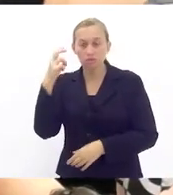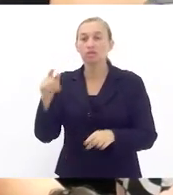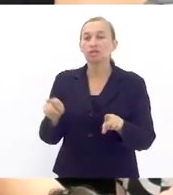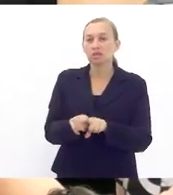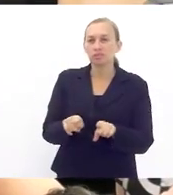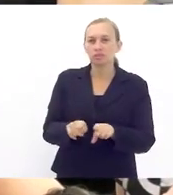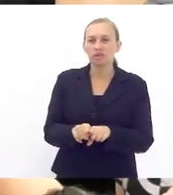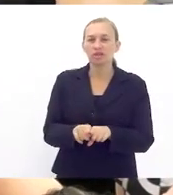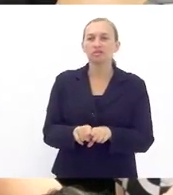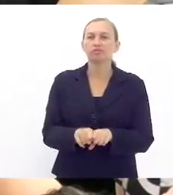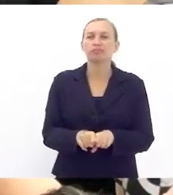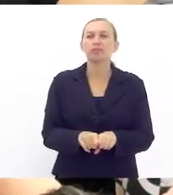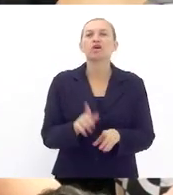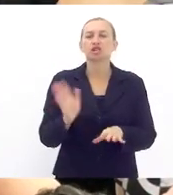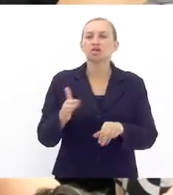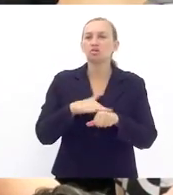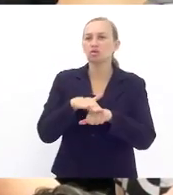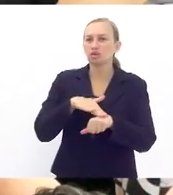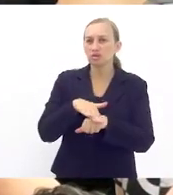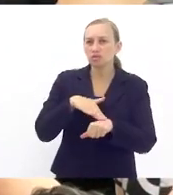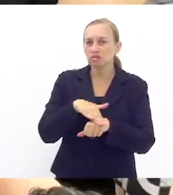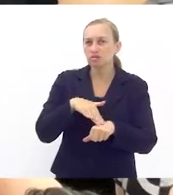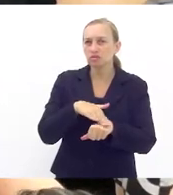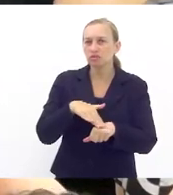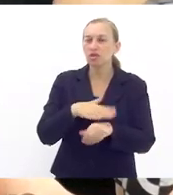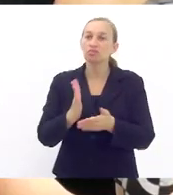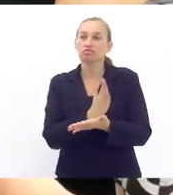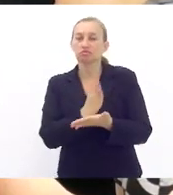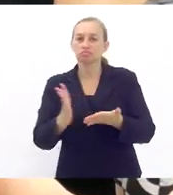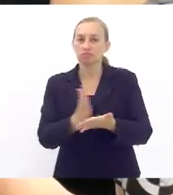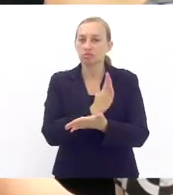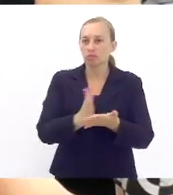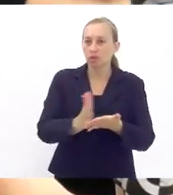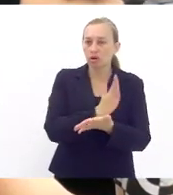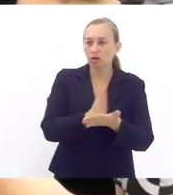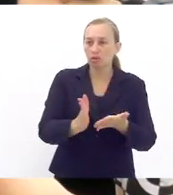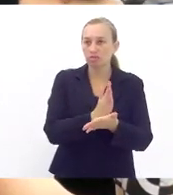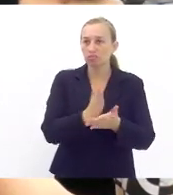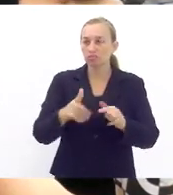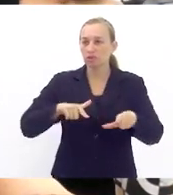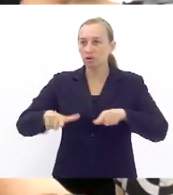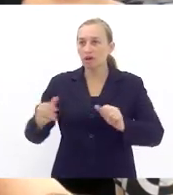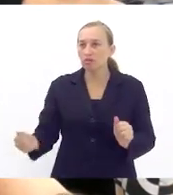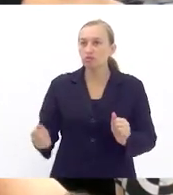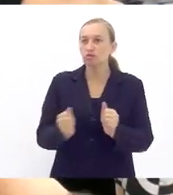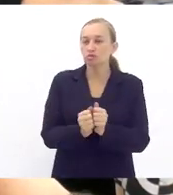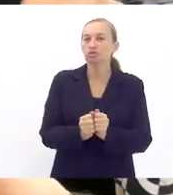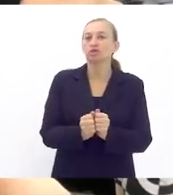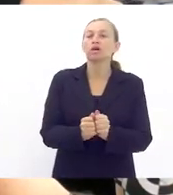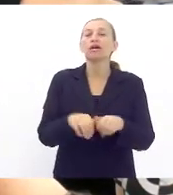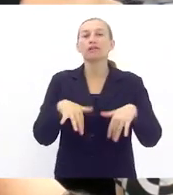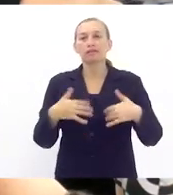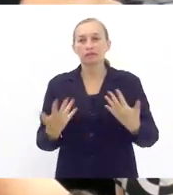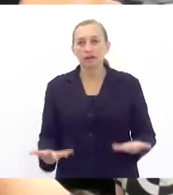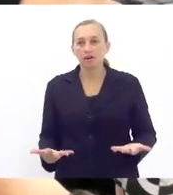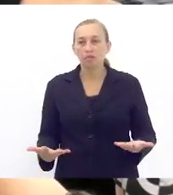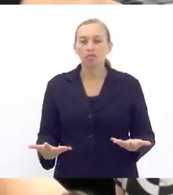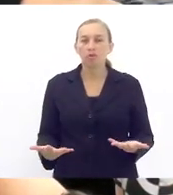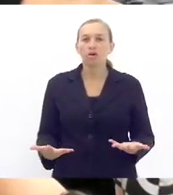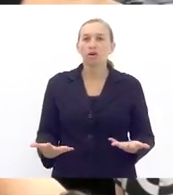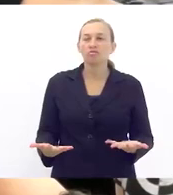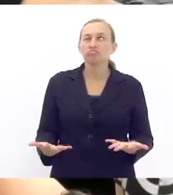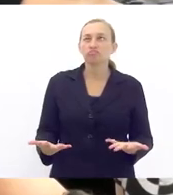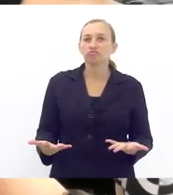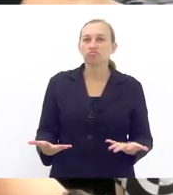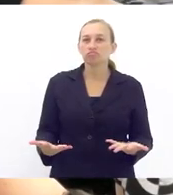a gente até conversou sobre as algumas ações em conjunto então Então a gente tem